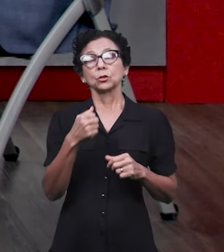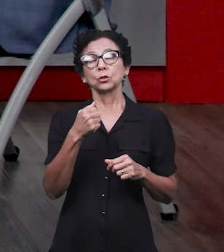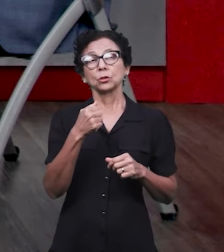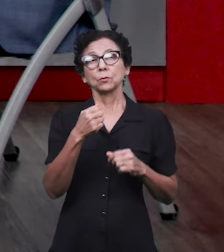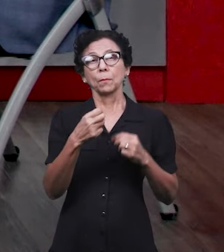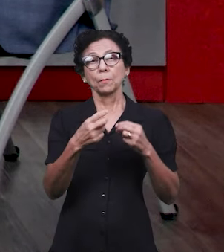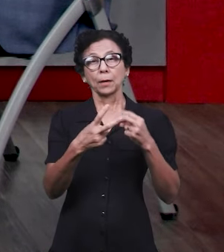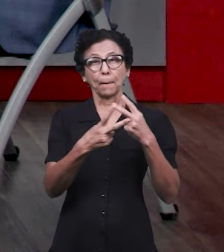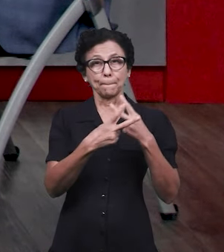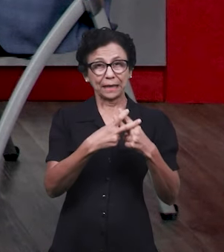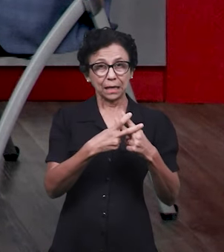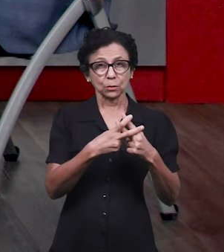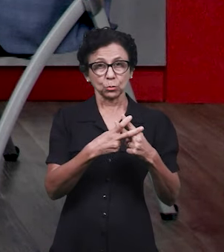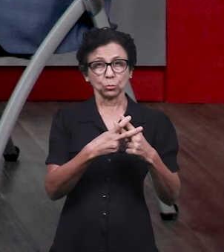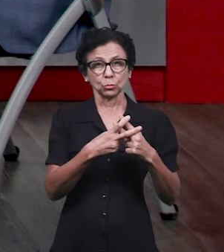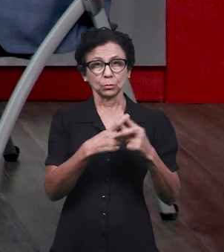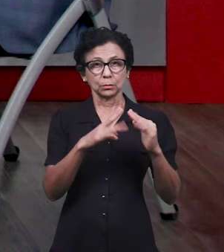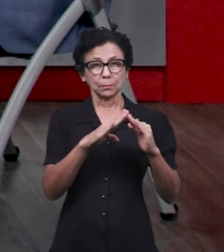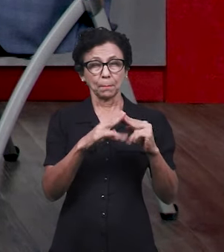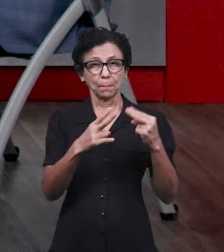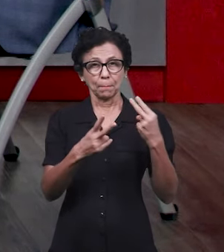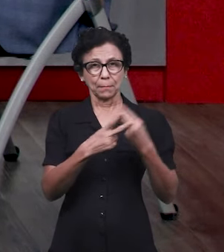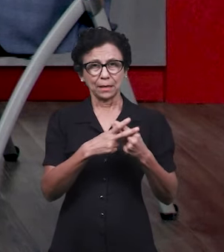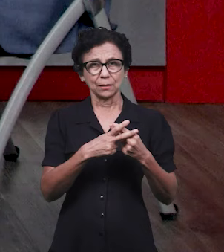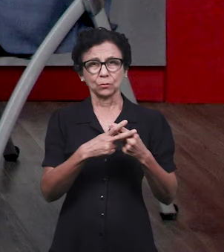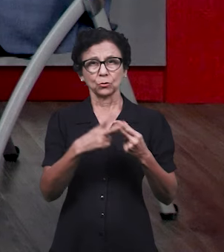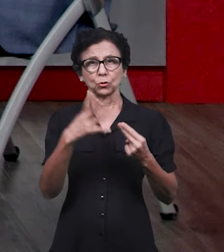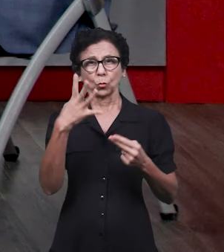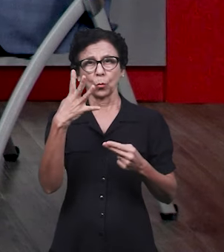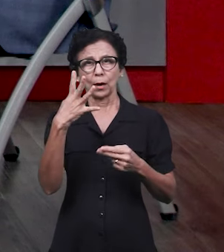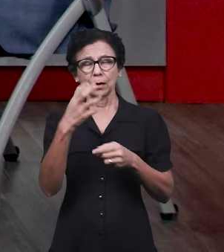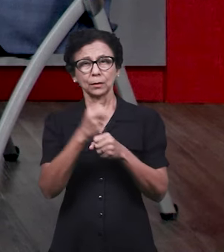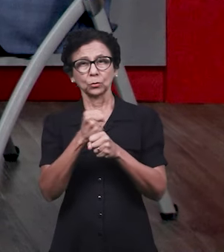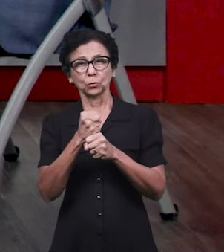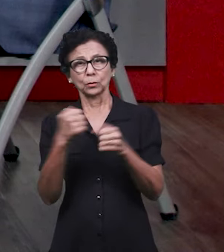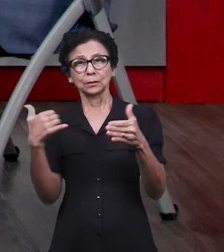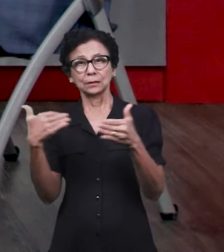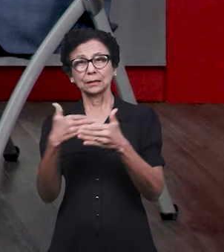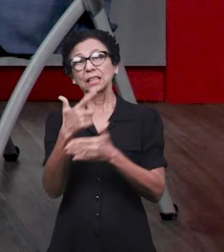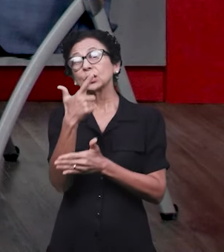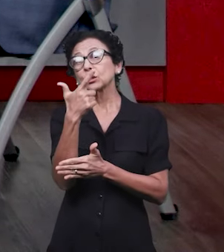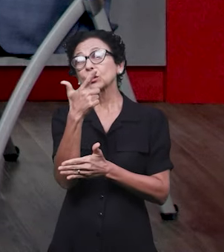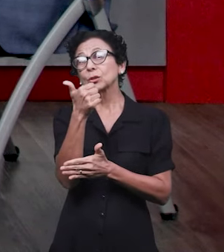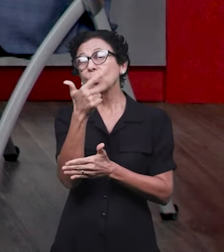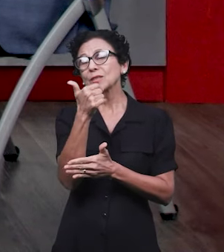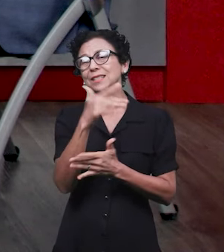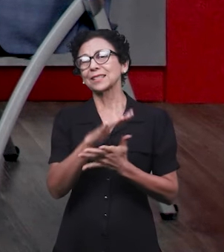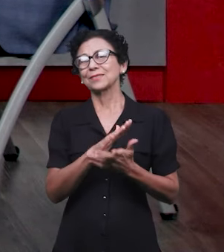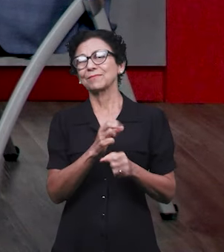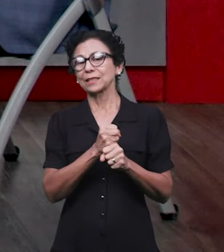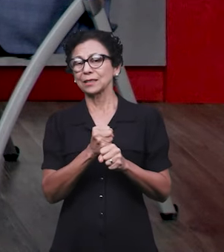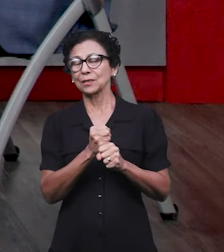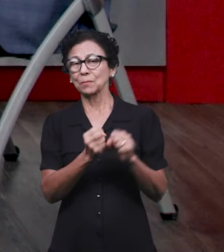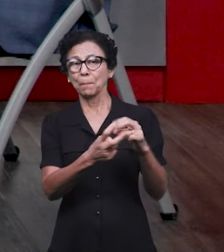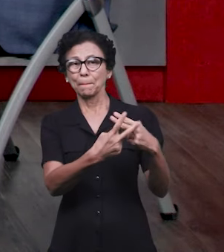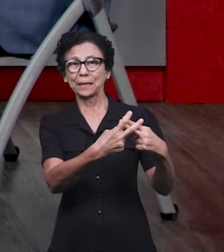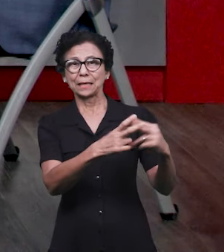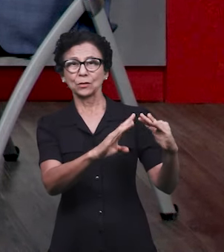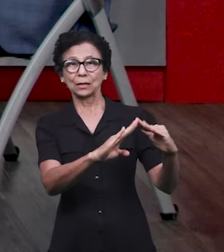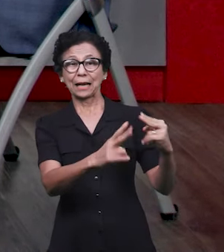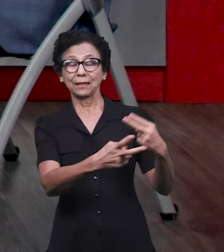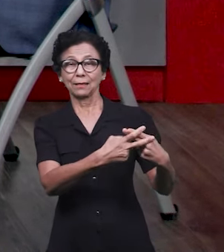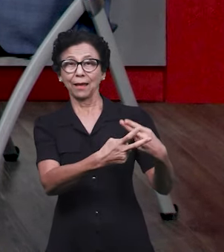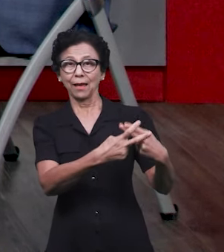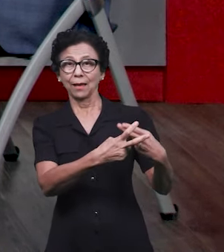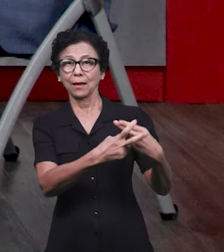anos. Então, é preciso ter essa atenção, né, e de forma alguma